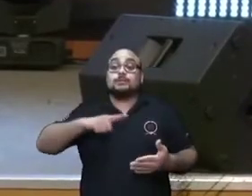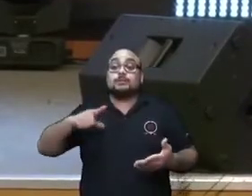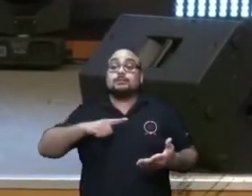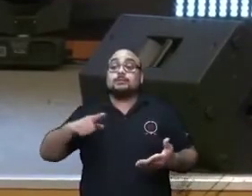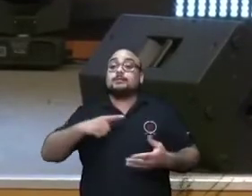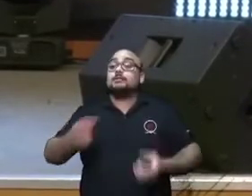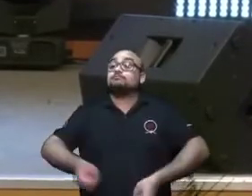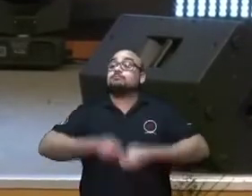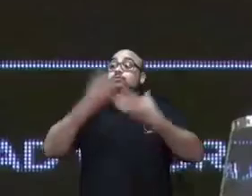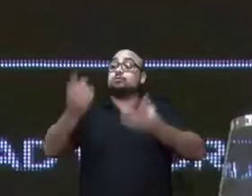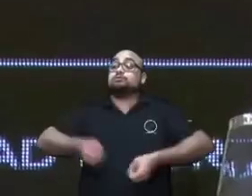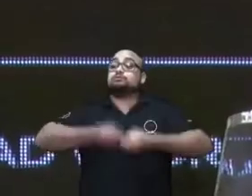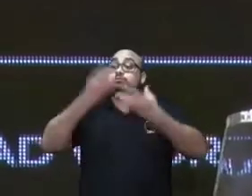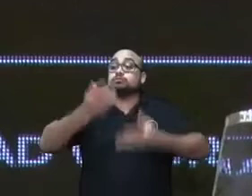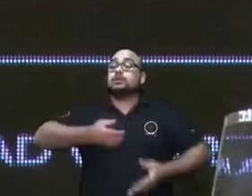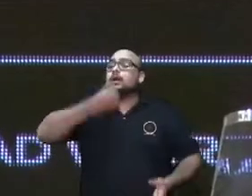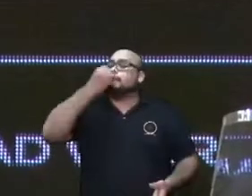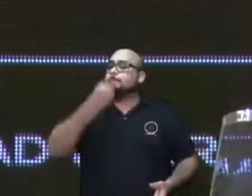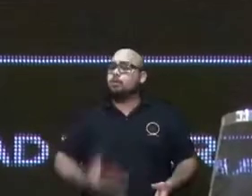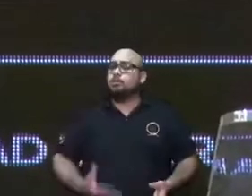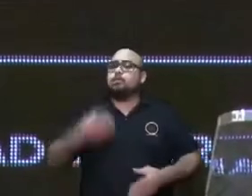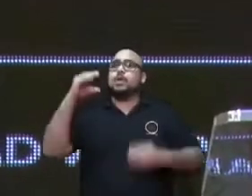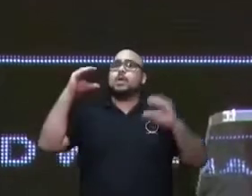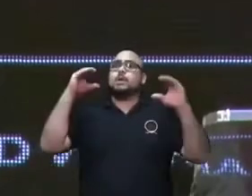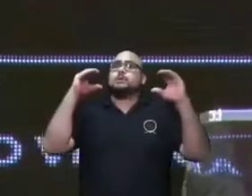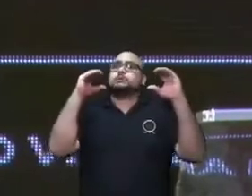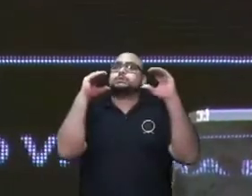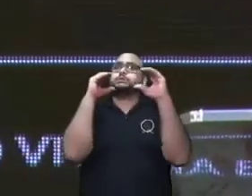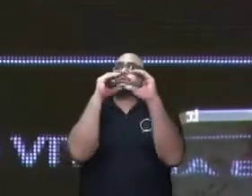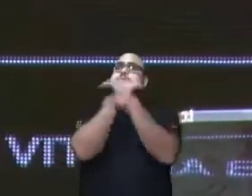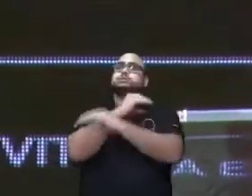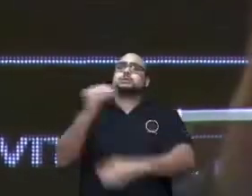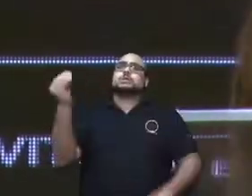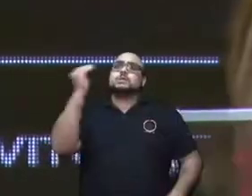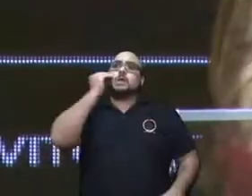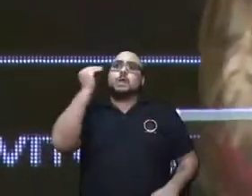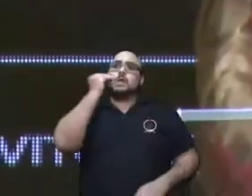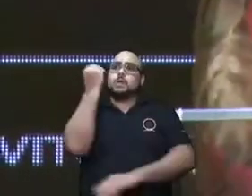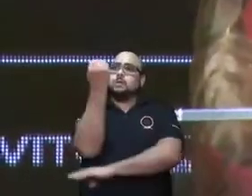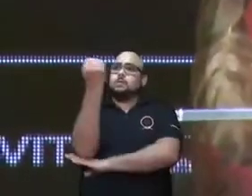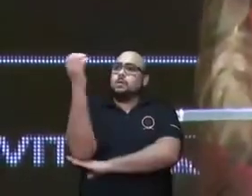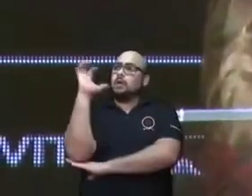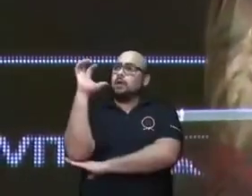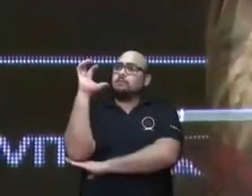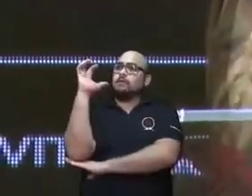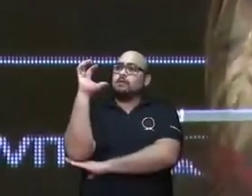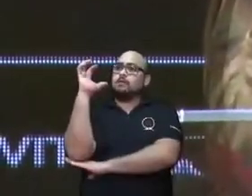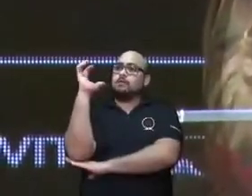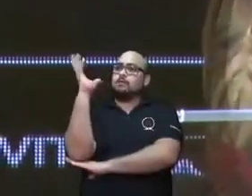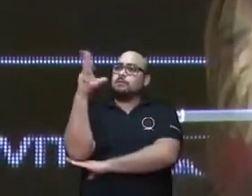calor veio para matar a árvore, mas vai adoçar o fruto.